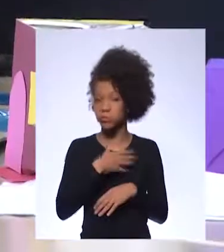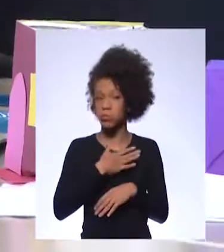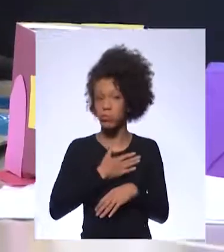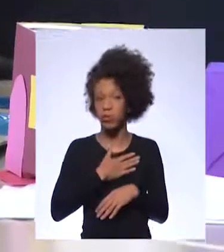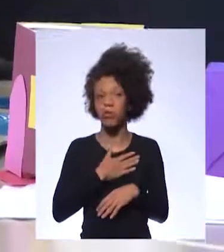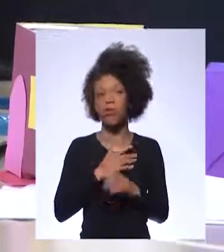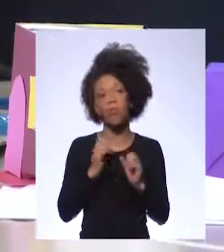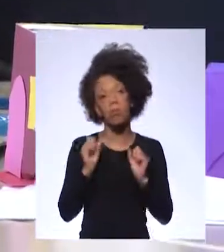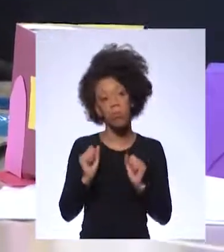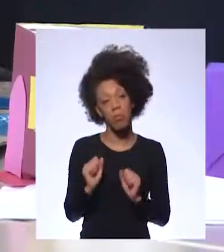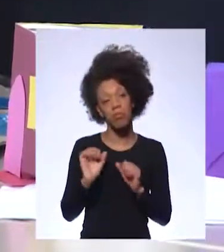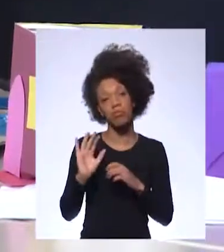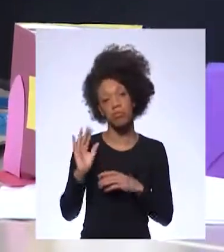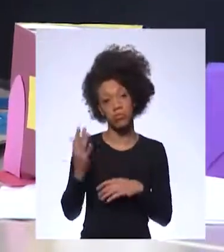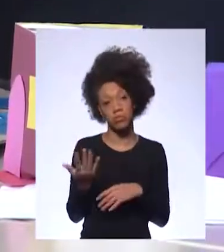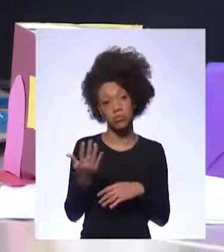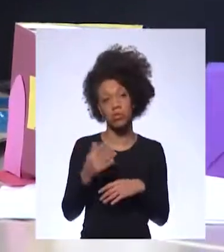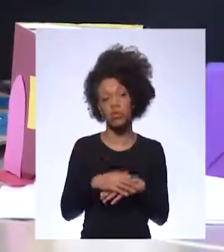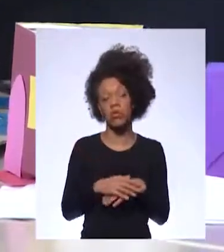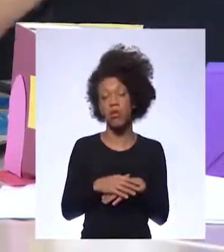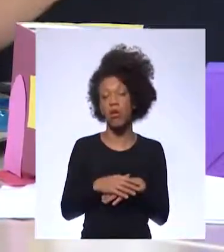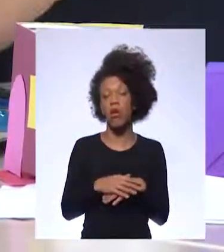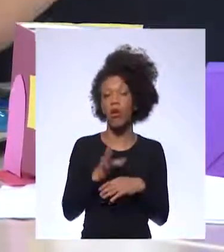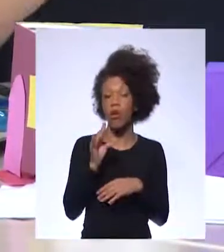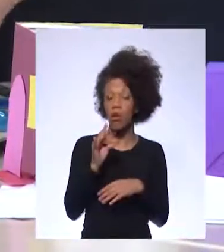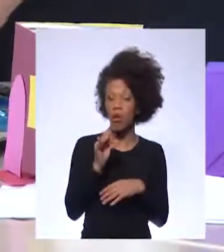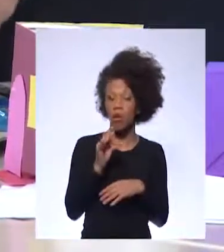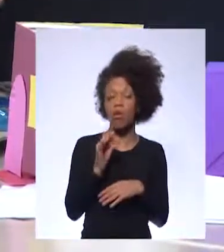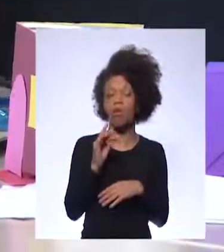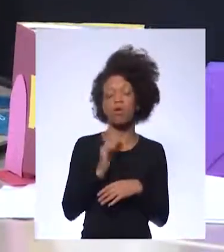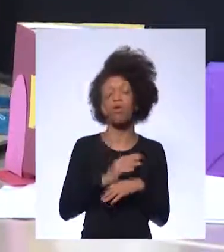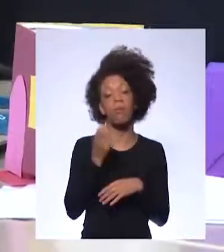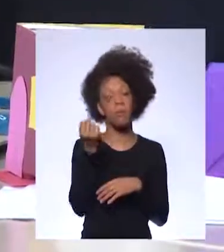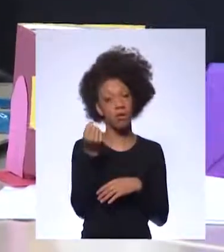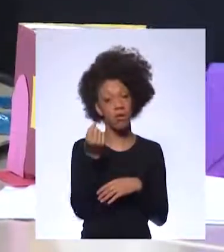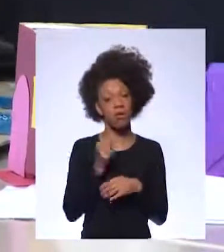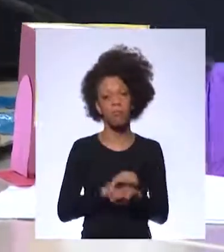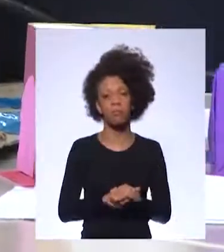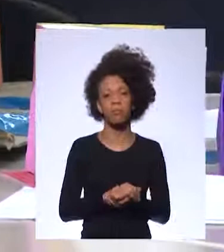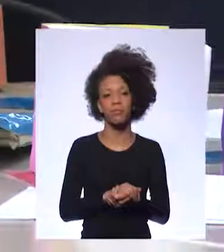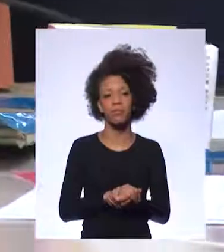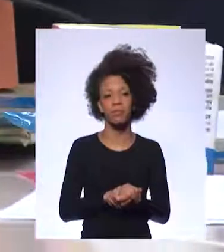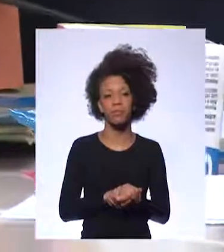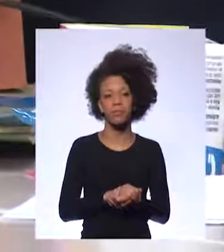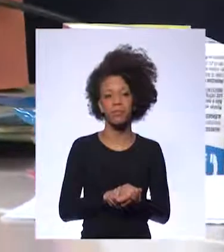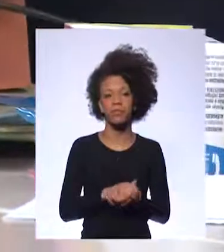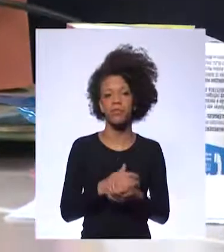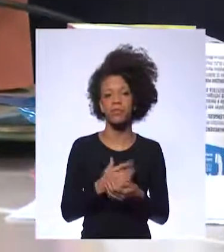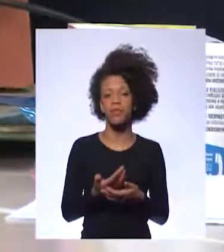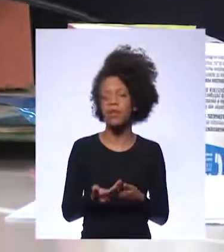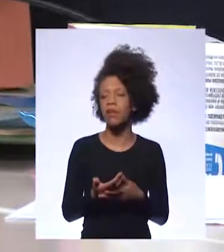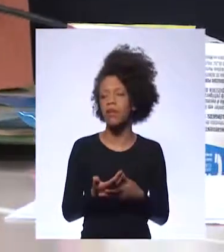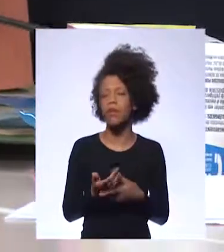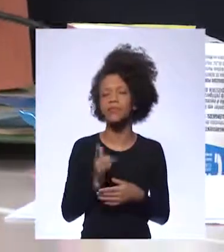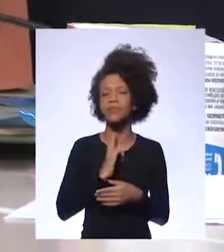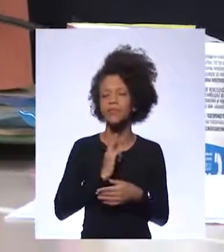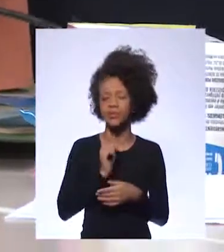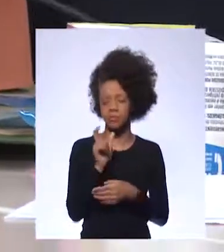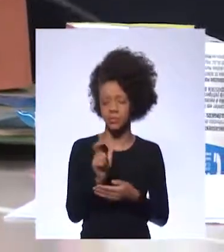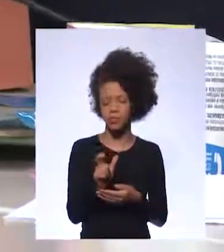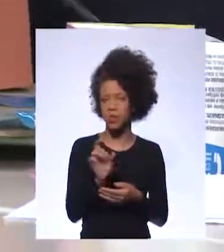como eu sempre falo para vocês Cola comum tá turma escola e a Sobrou um pedacinho pessoal